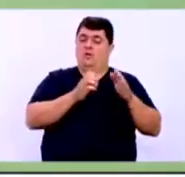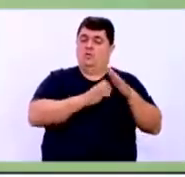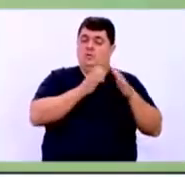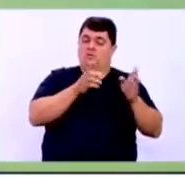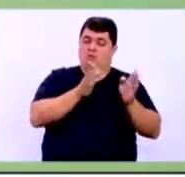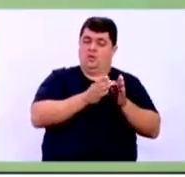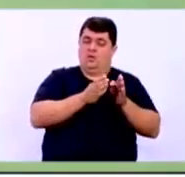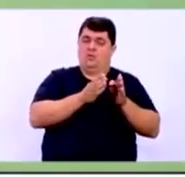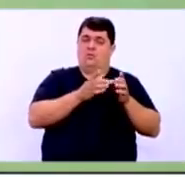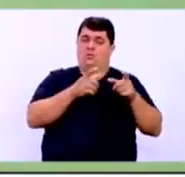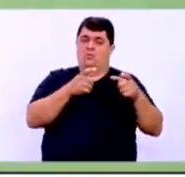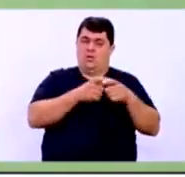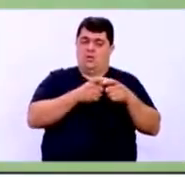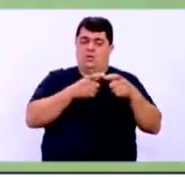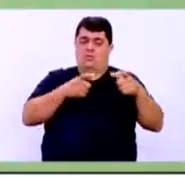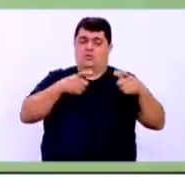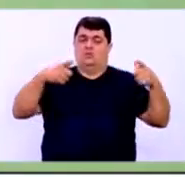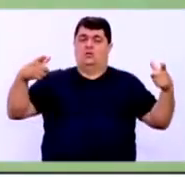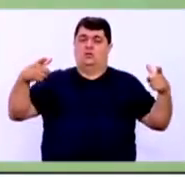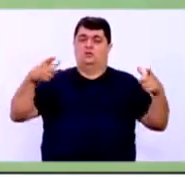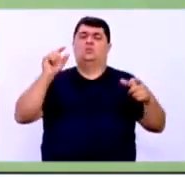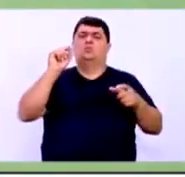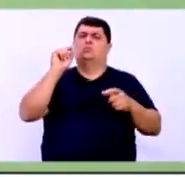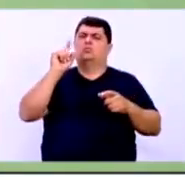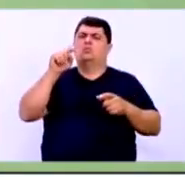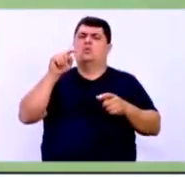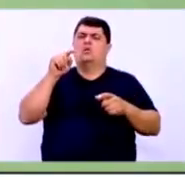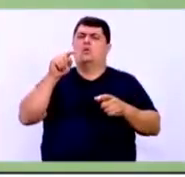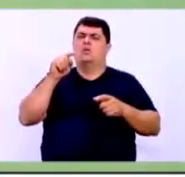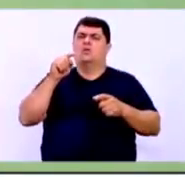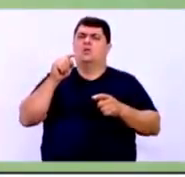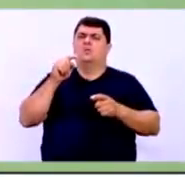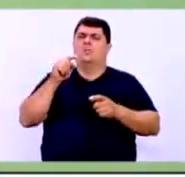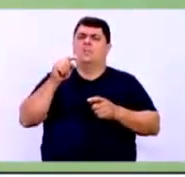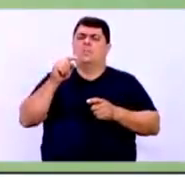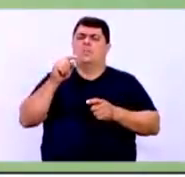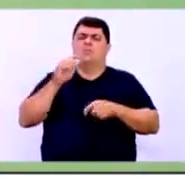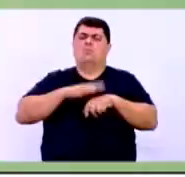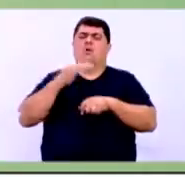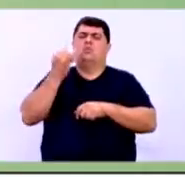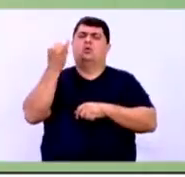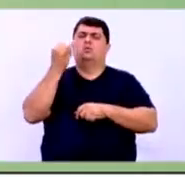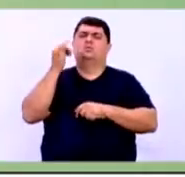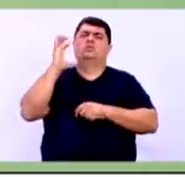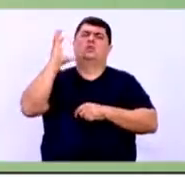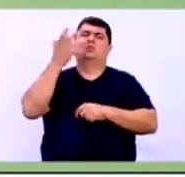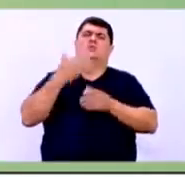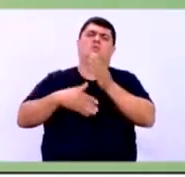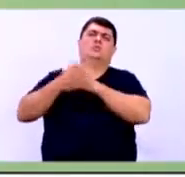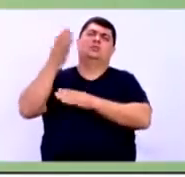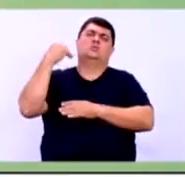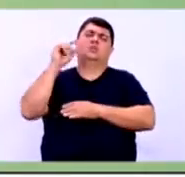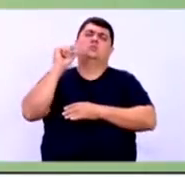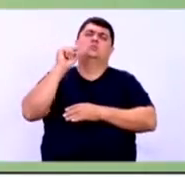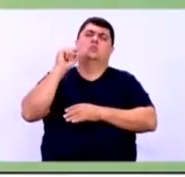empresas. Qual foi? Hein, professor, qual foi esse método, o marco que ajudou nesse